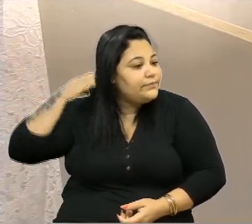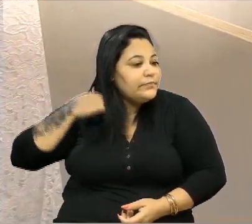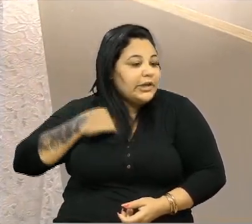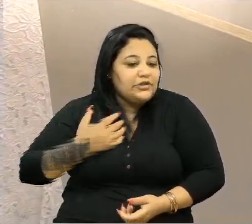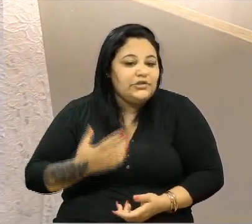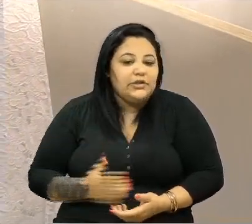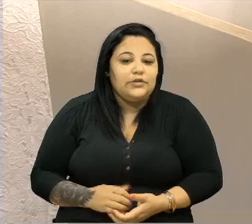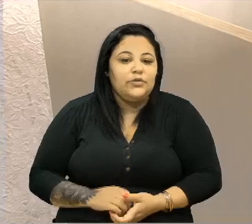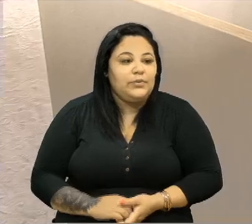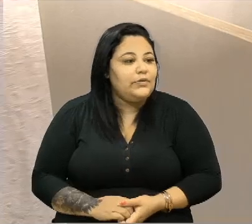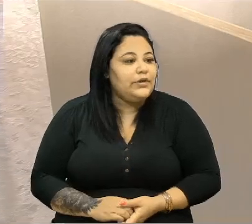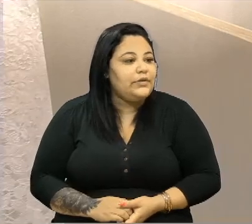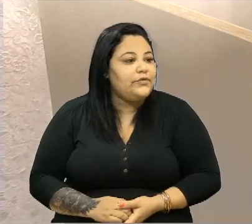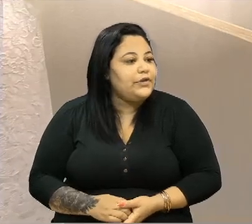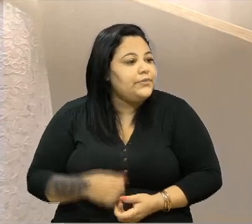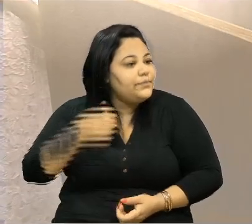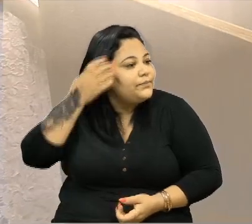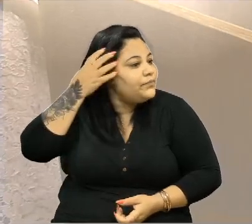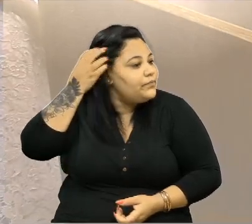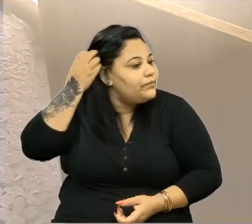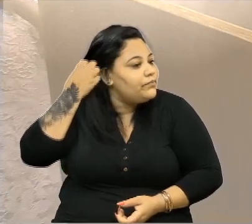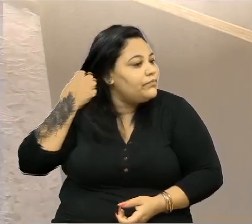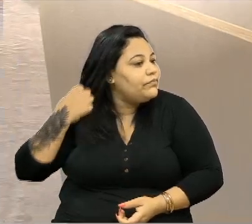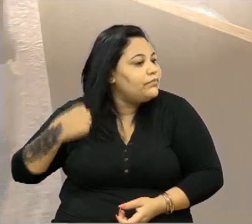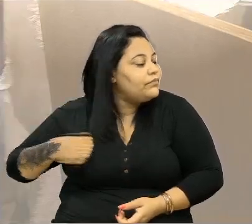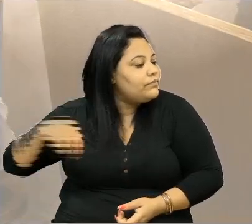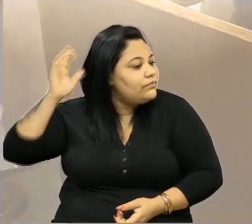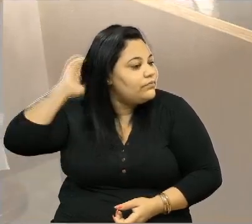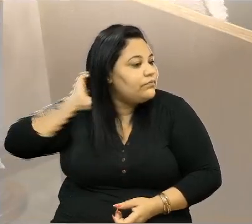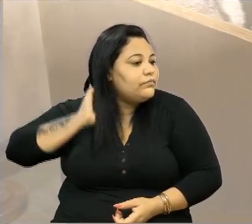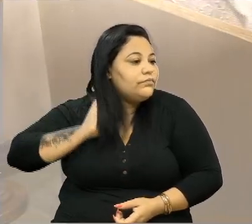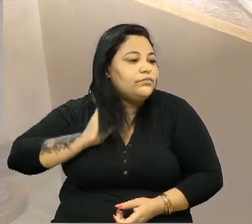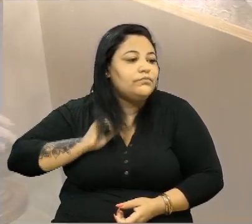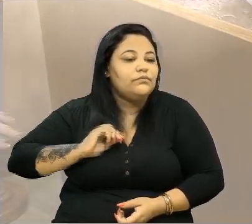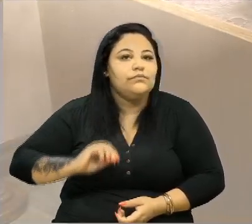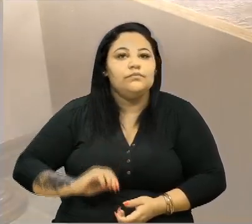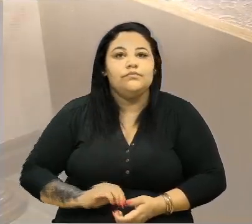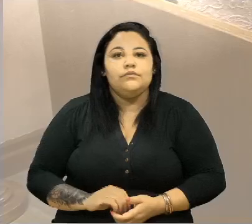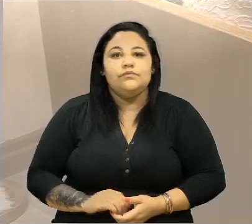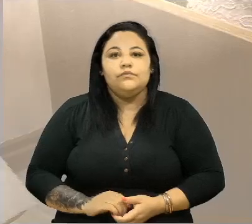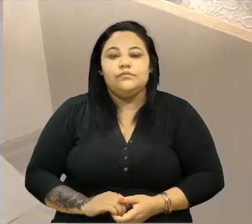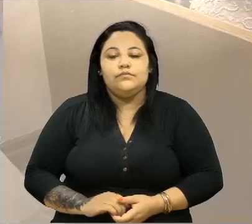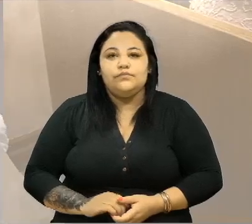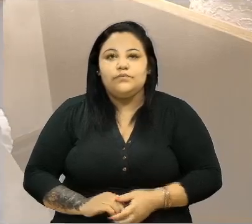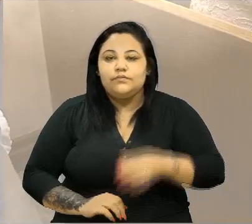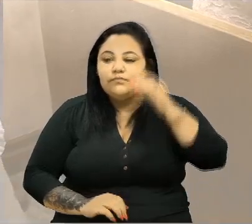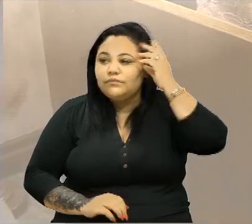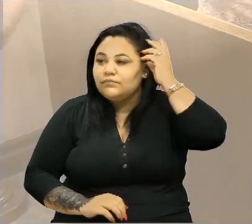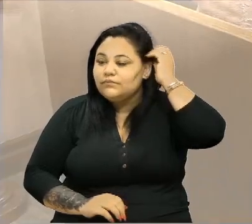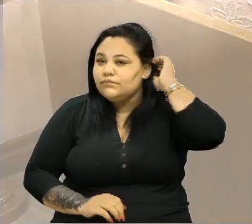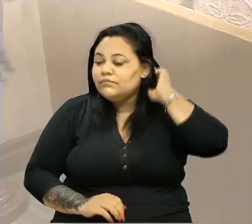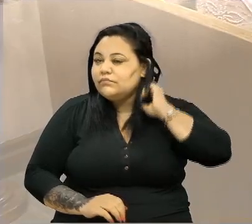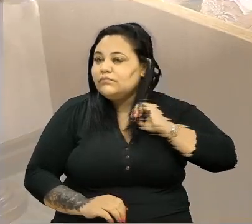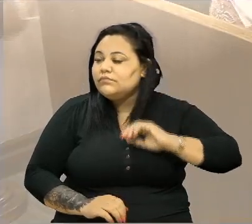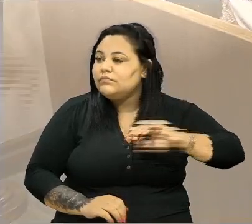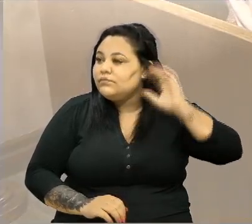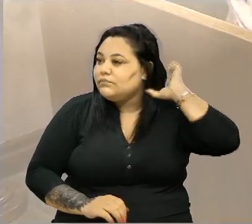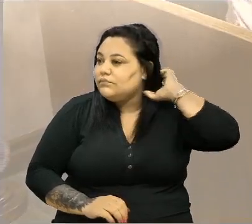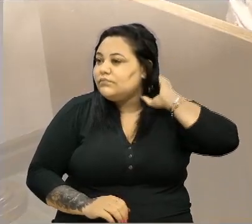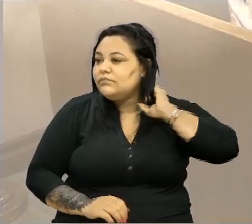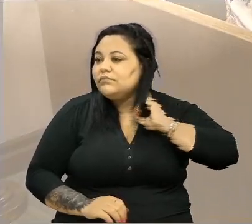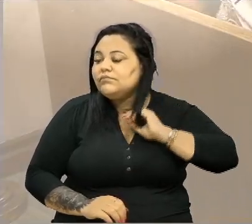porque daí tem que botar banquinho, acho que daí ele fala, mas se precisar daí pra falar, a gente bota banquinho, tá? Tá.